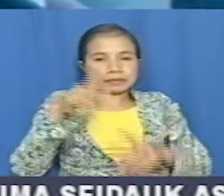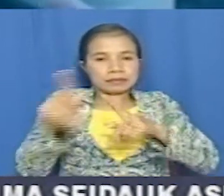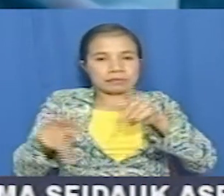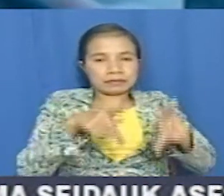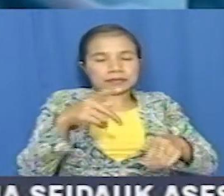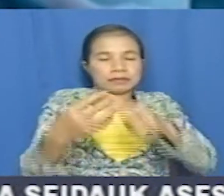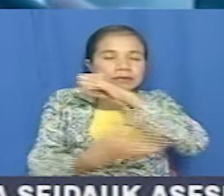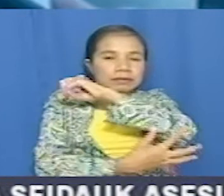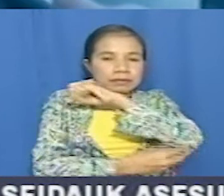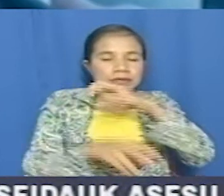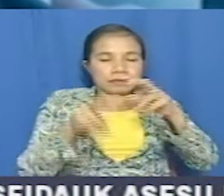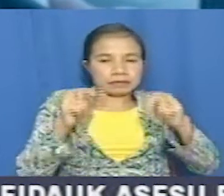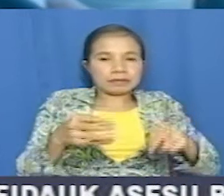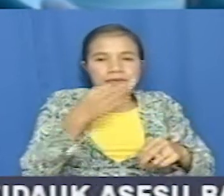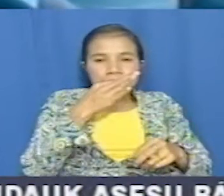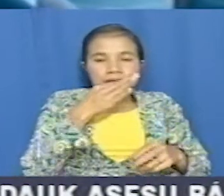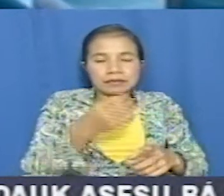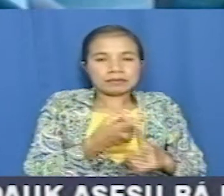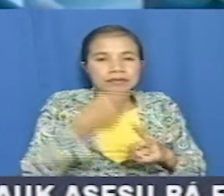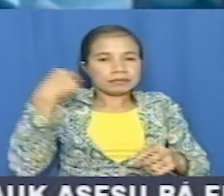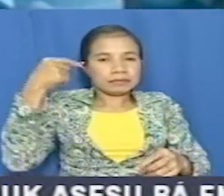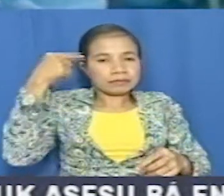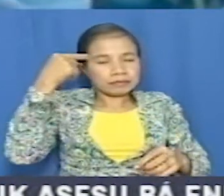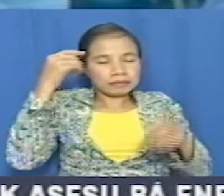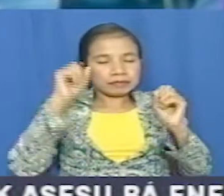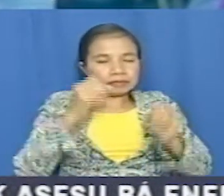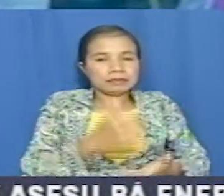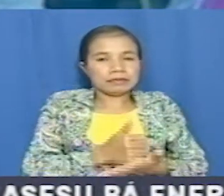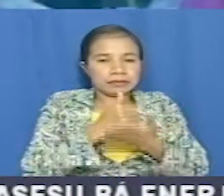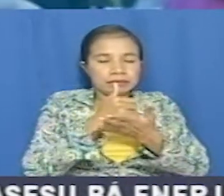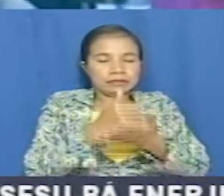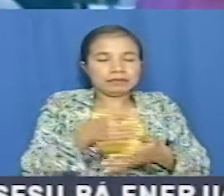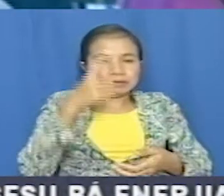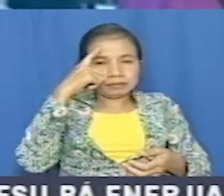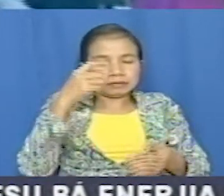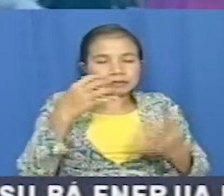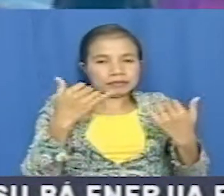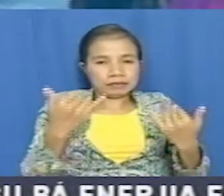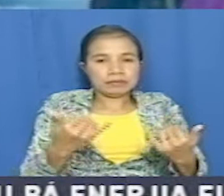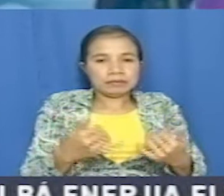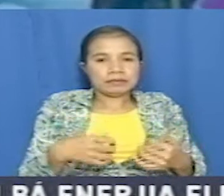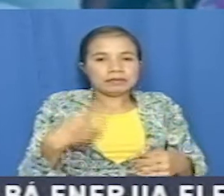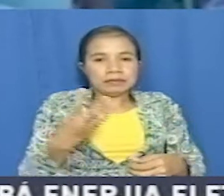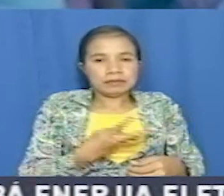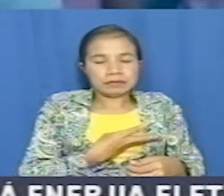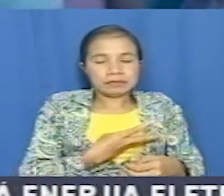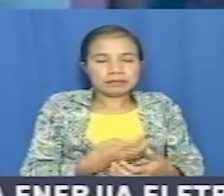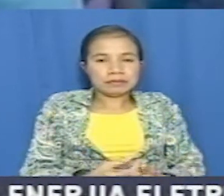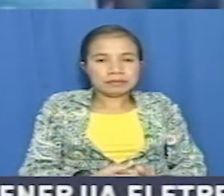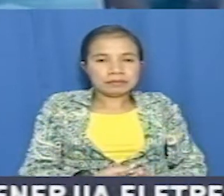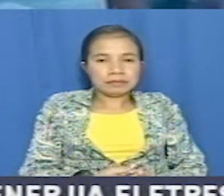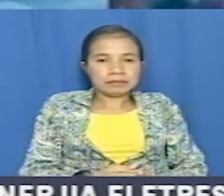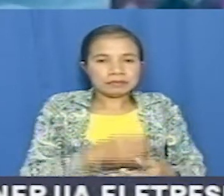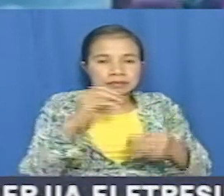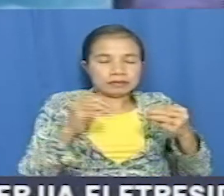para Kibit Laik. Precisa, Ihan, husi, governo para Bela Izura e ter apoio. Também temos a corrente, né? E temos, além de